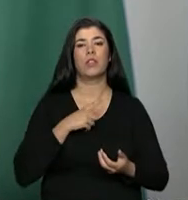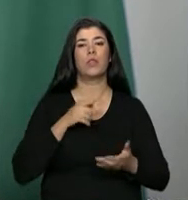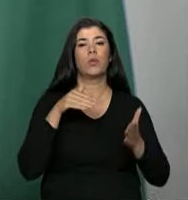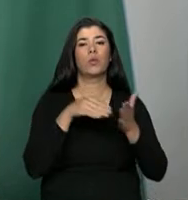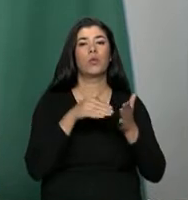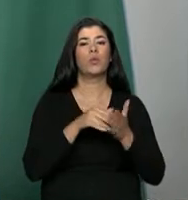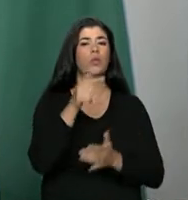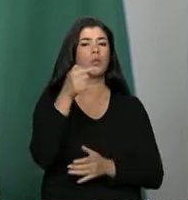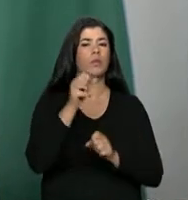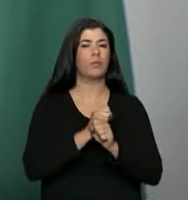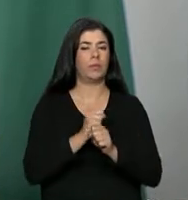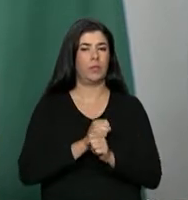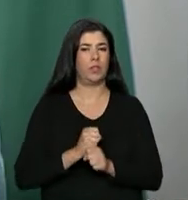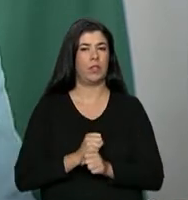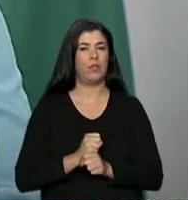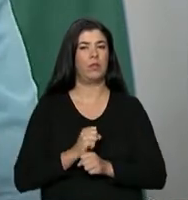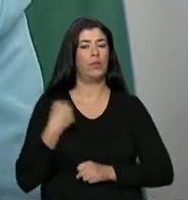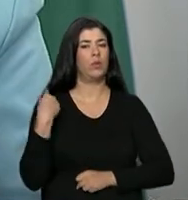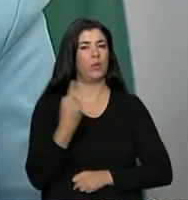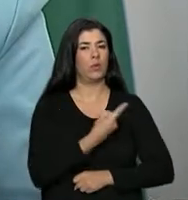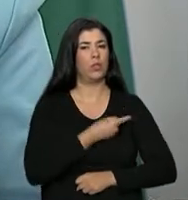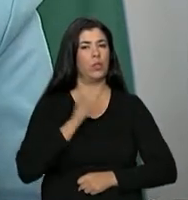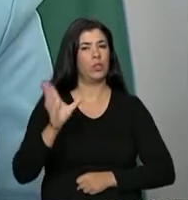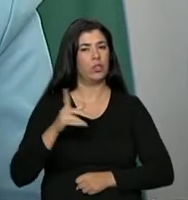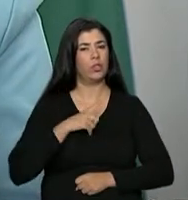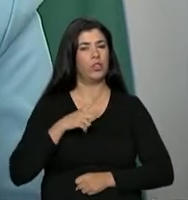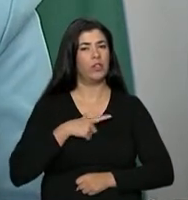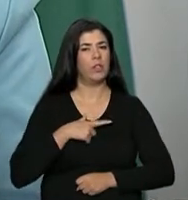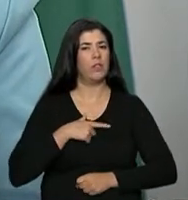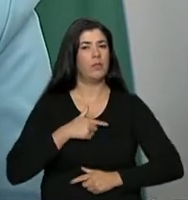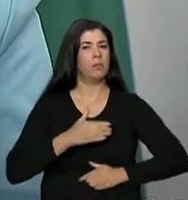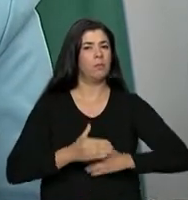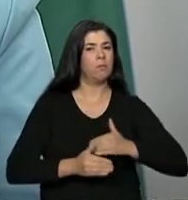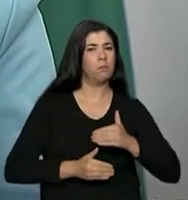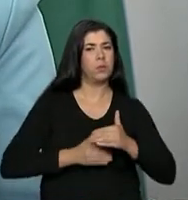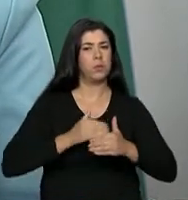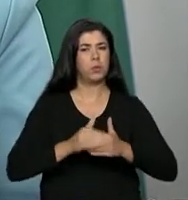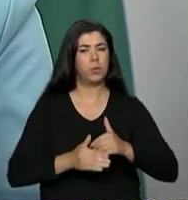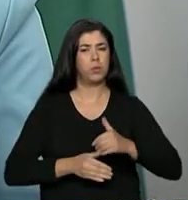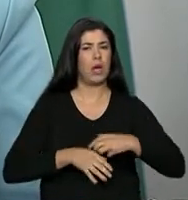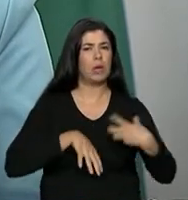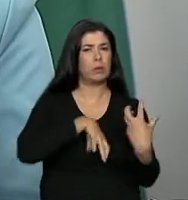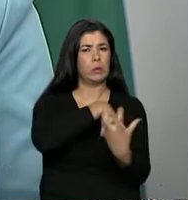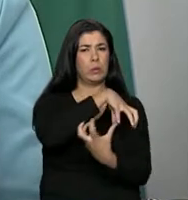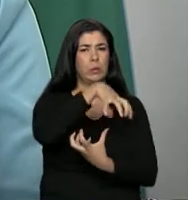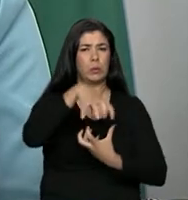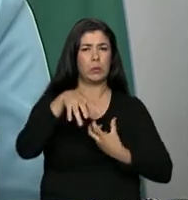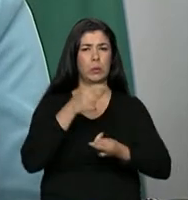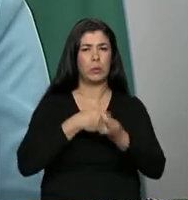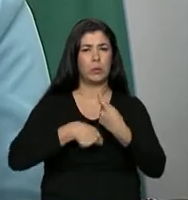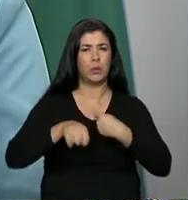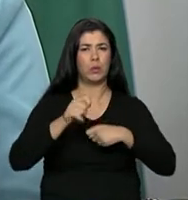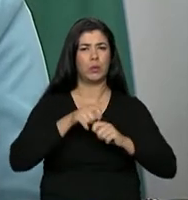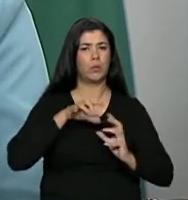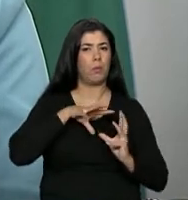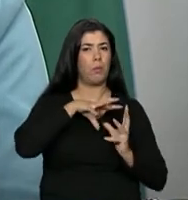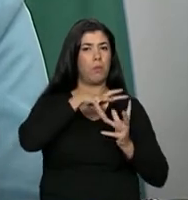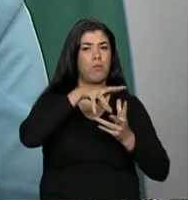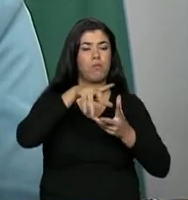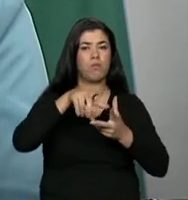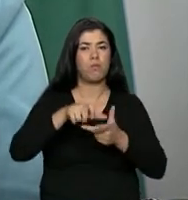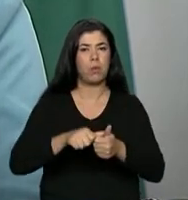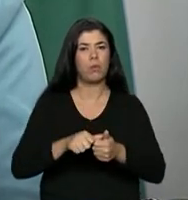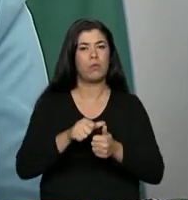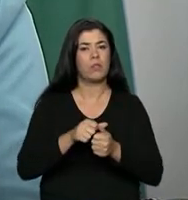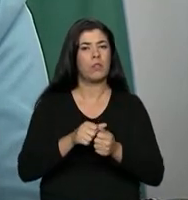nos últimos 7 anos, nós viemos enfrentando uma crise que talvez seja a pior